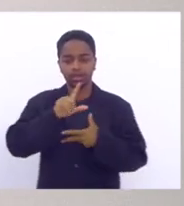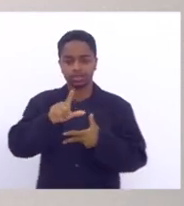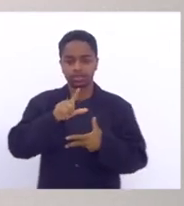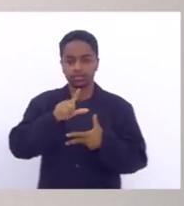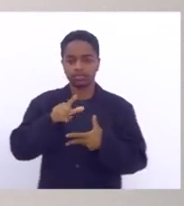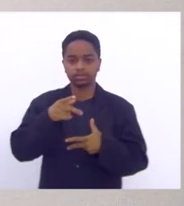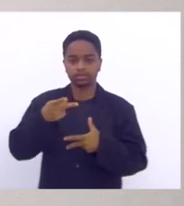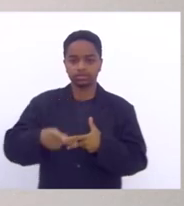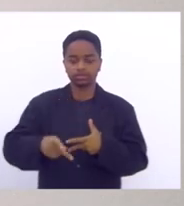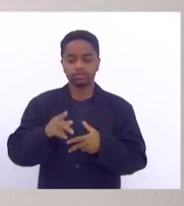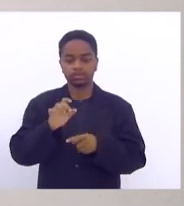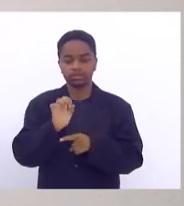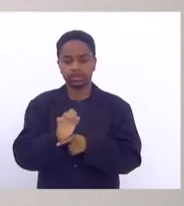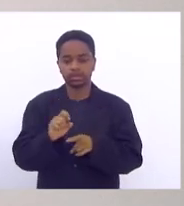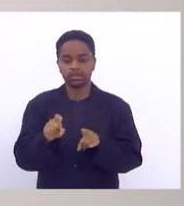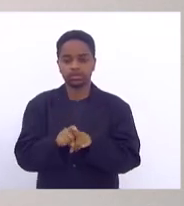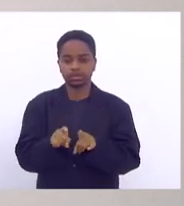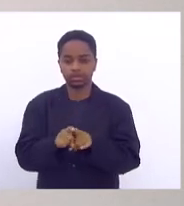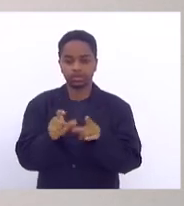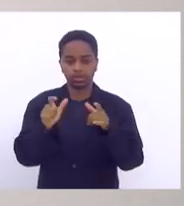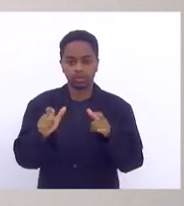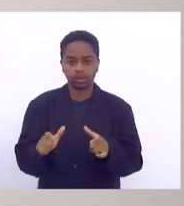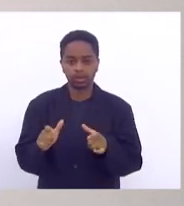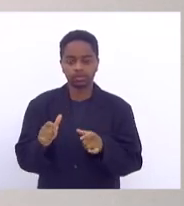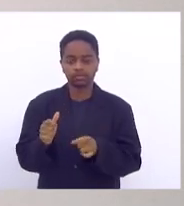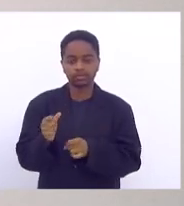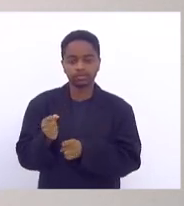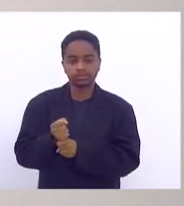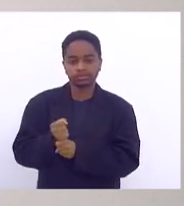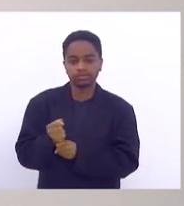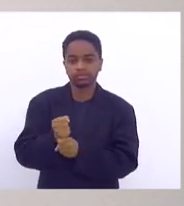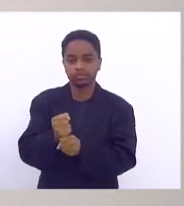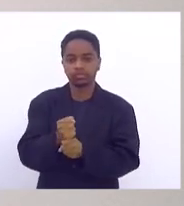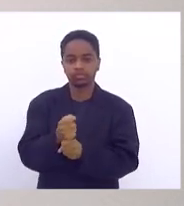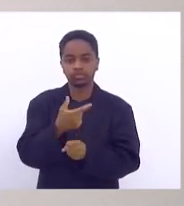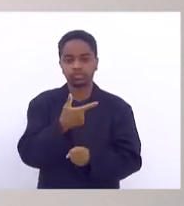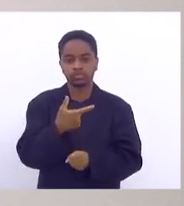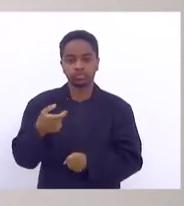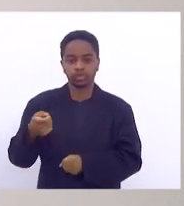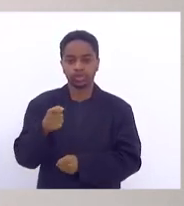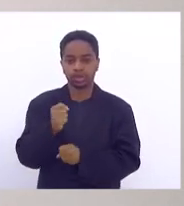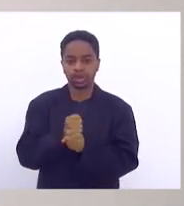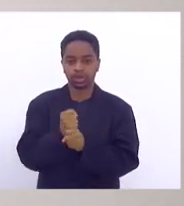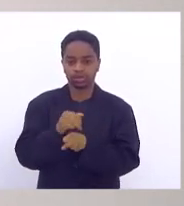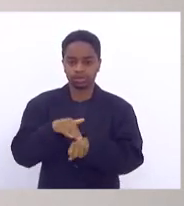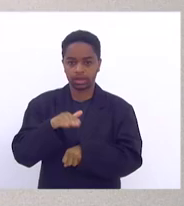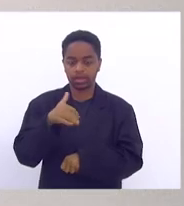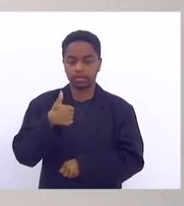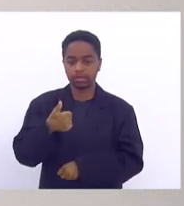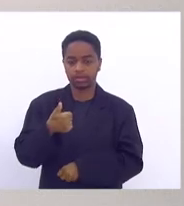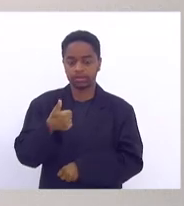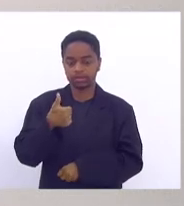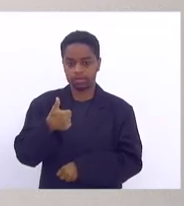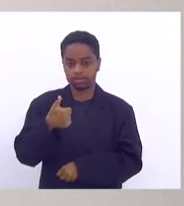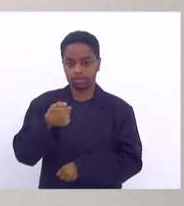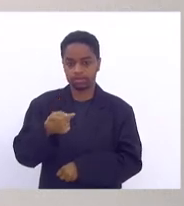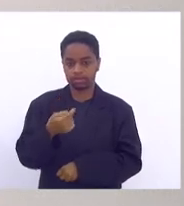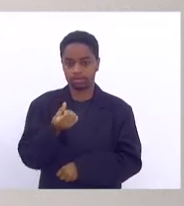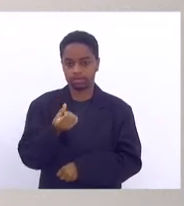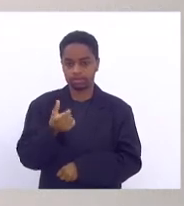durante tanto tempo durante mais de dois séculos de 1762